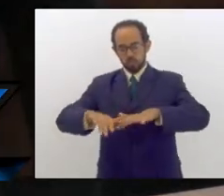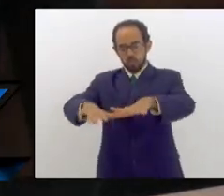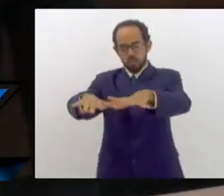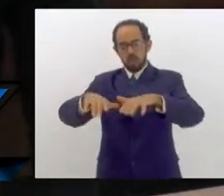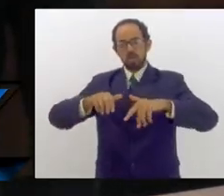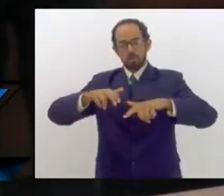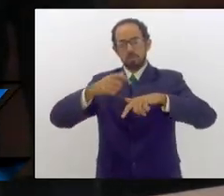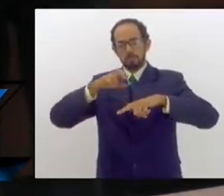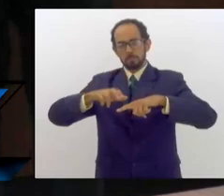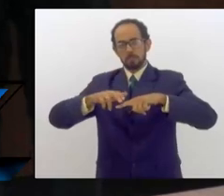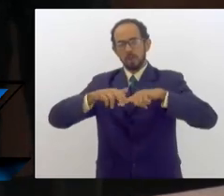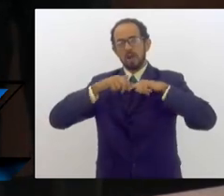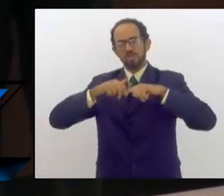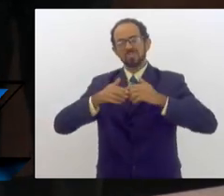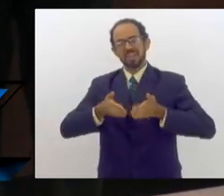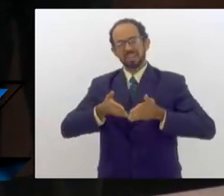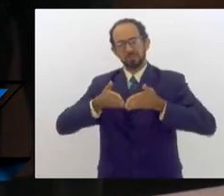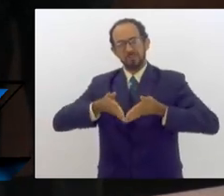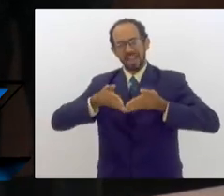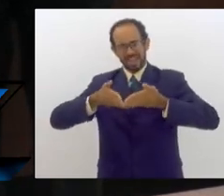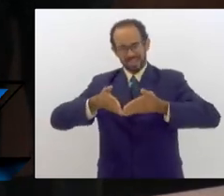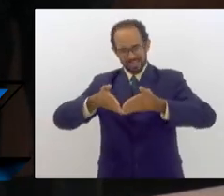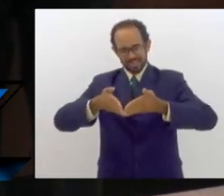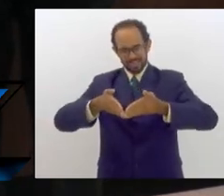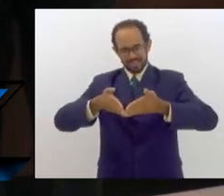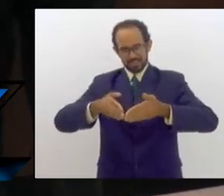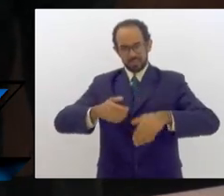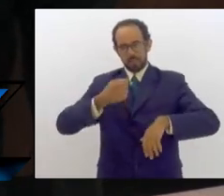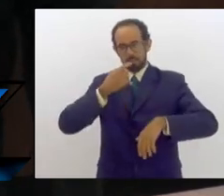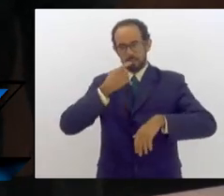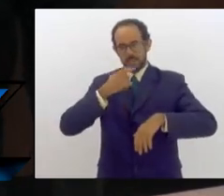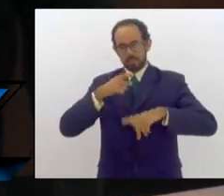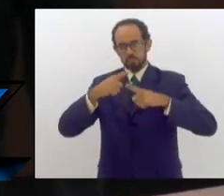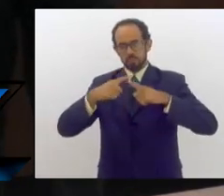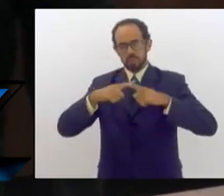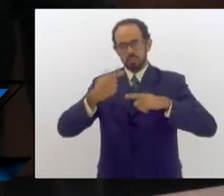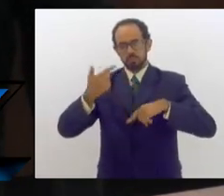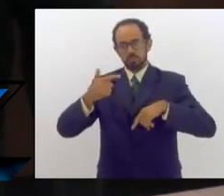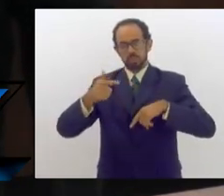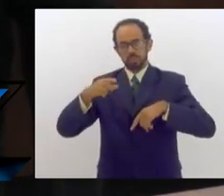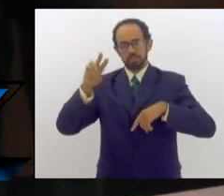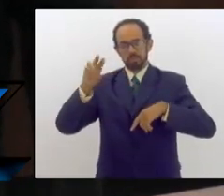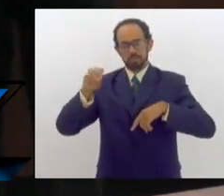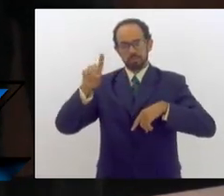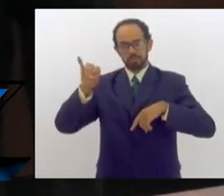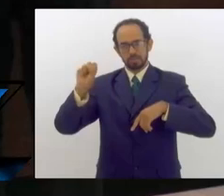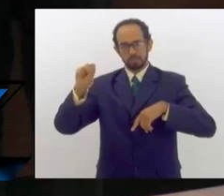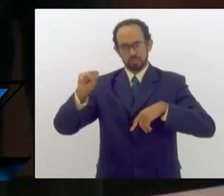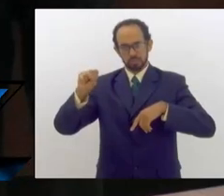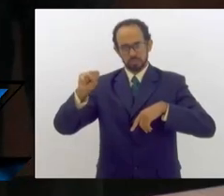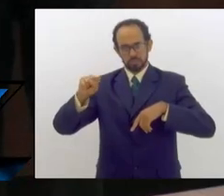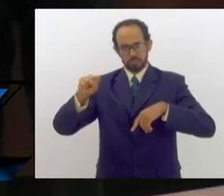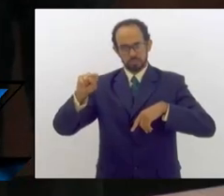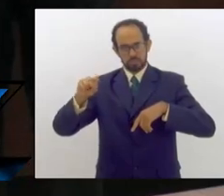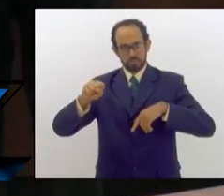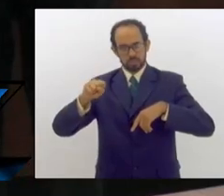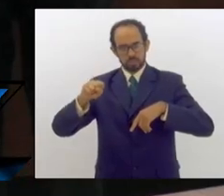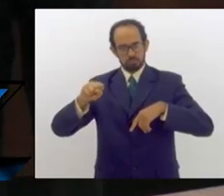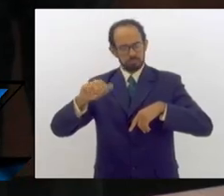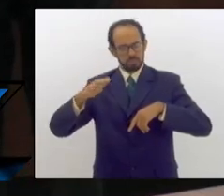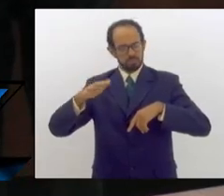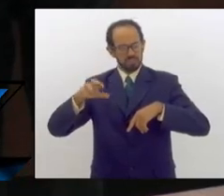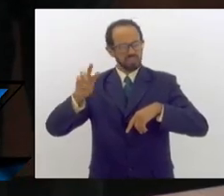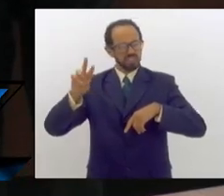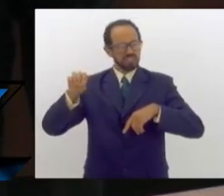barcas porque não tem 30 dias deputada Renata não tem 30